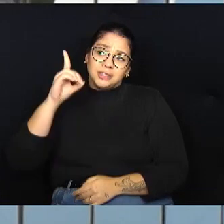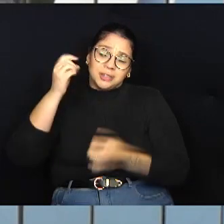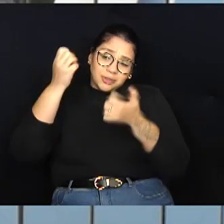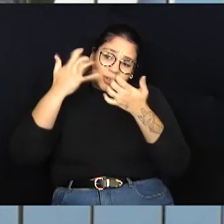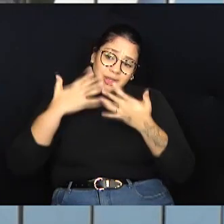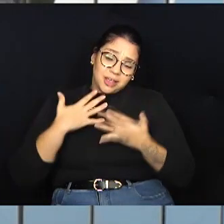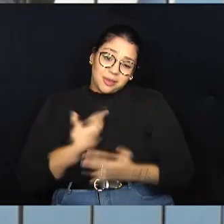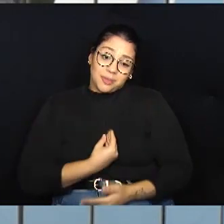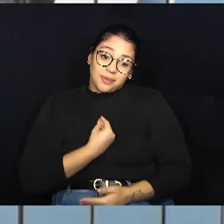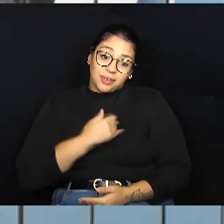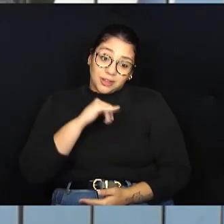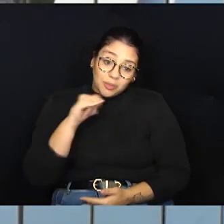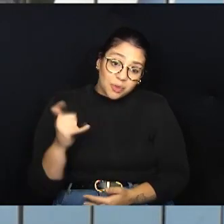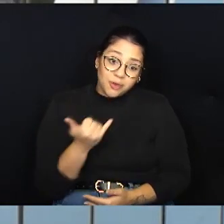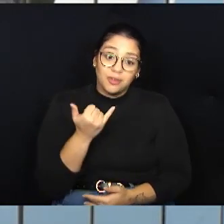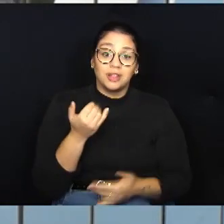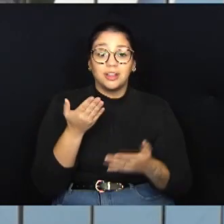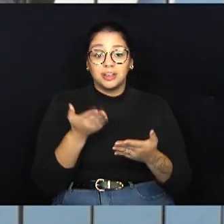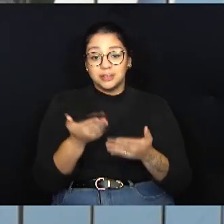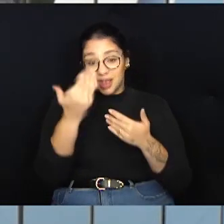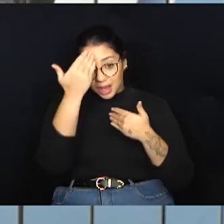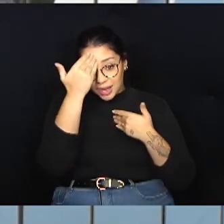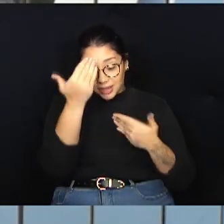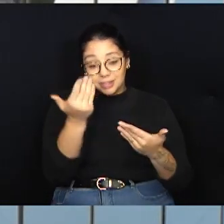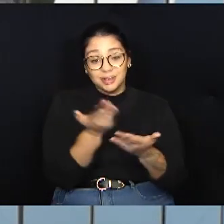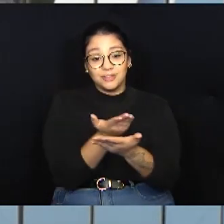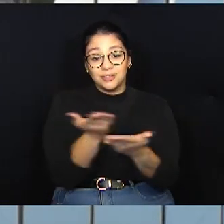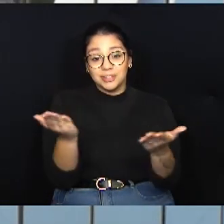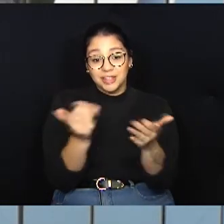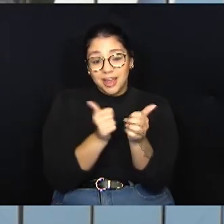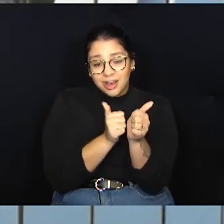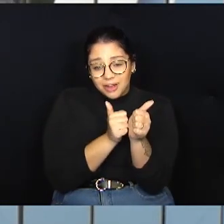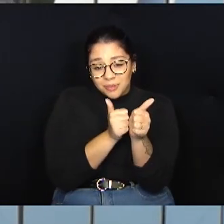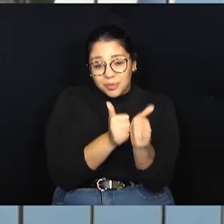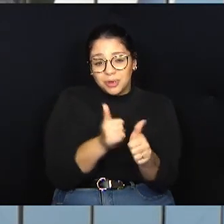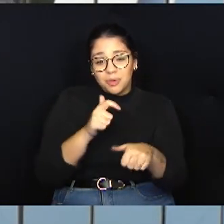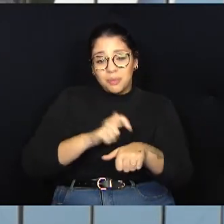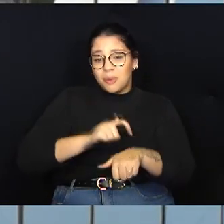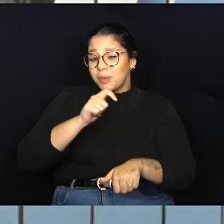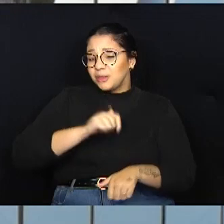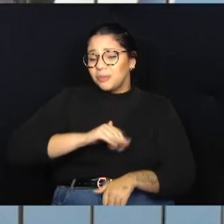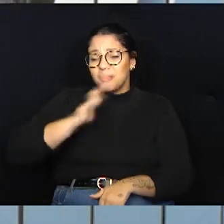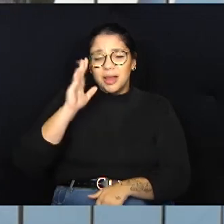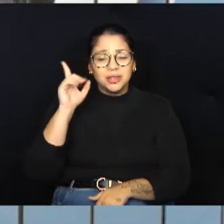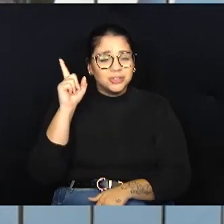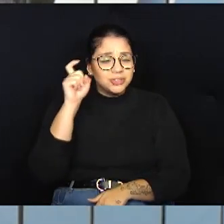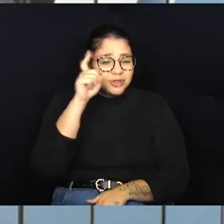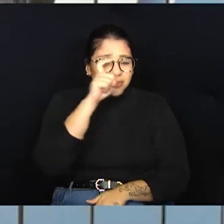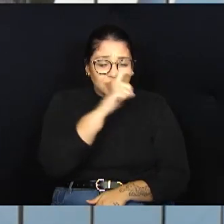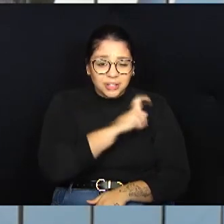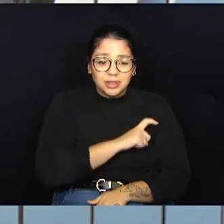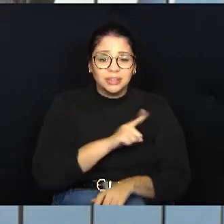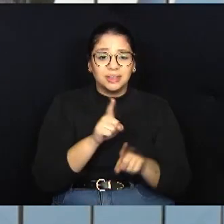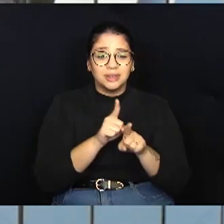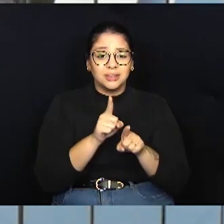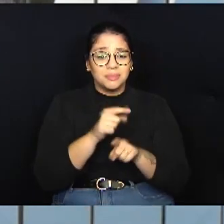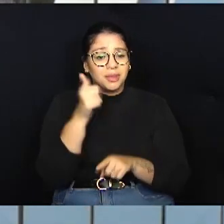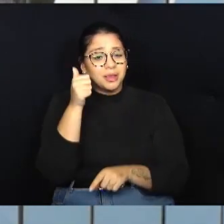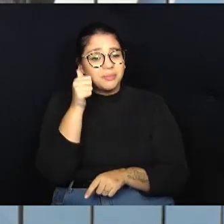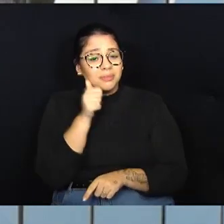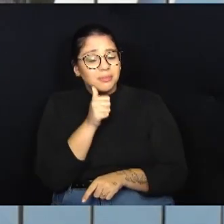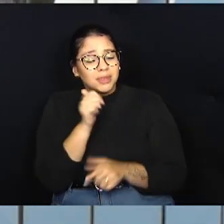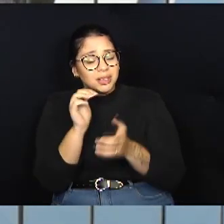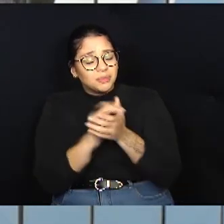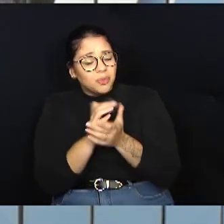aproveitar esse programa para agradecer você que acompanhou os momentos mais difíceis da minha vida, acolheu minha esposa,